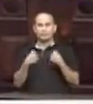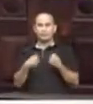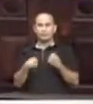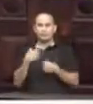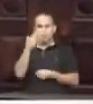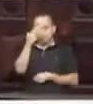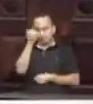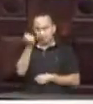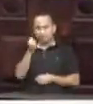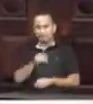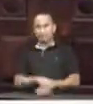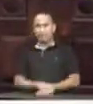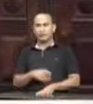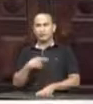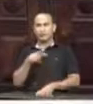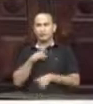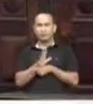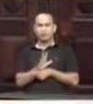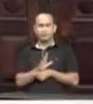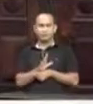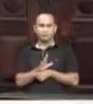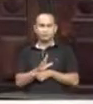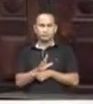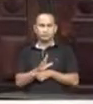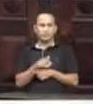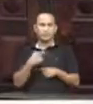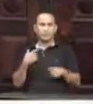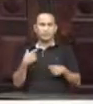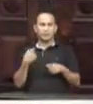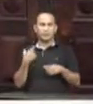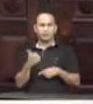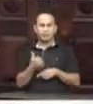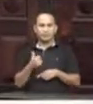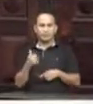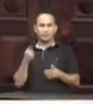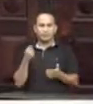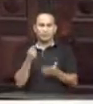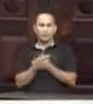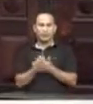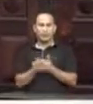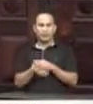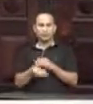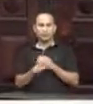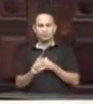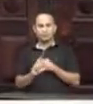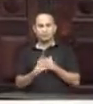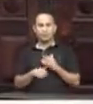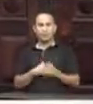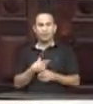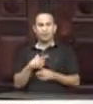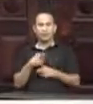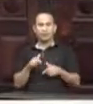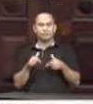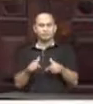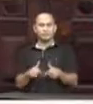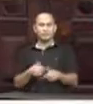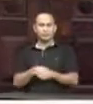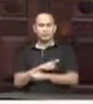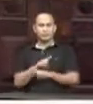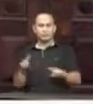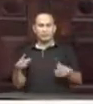que Vossa Excelência defende essa posição, primeiro cobrar a dívida ativa, não permitir essa